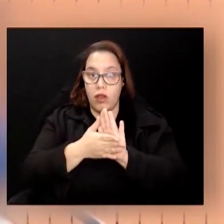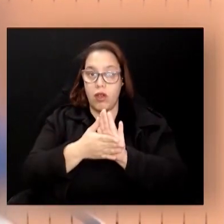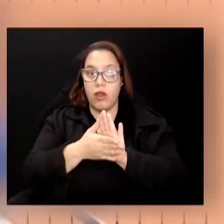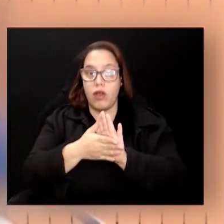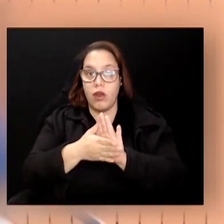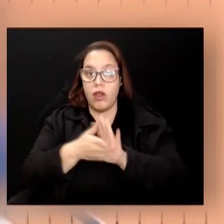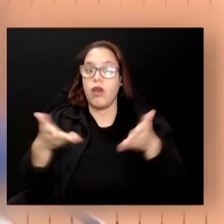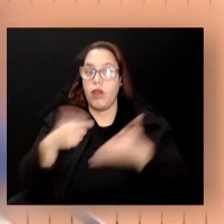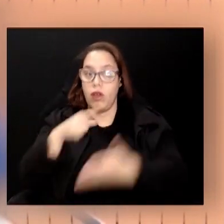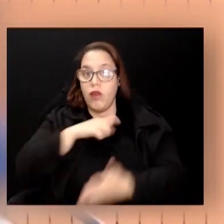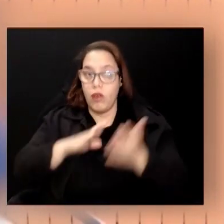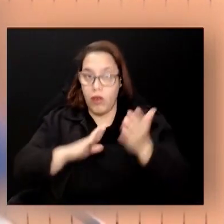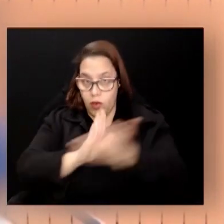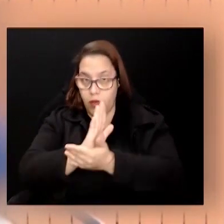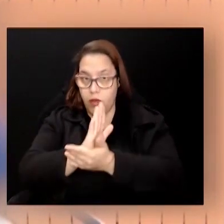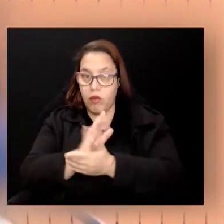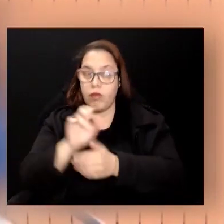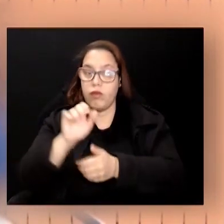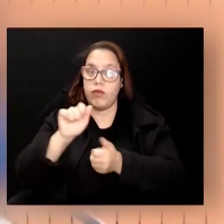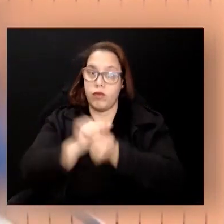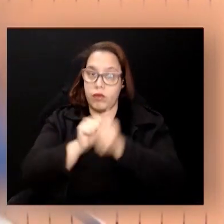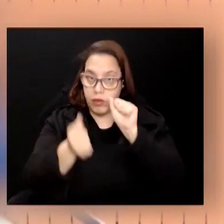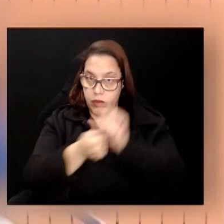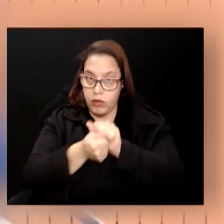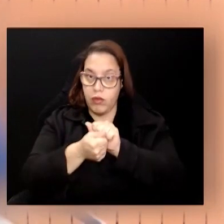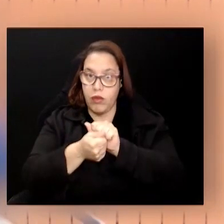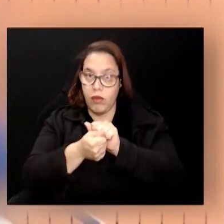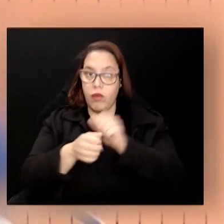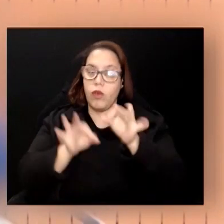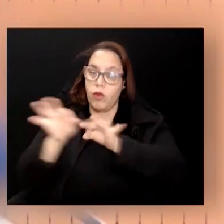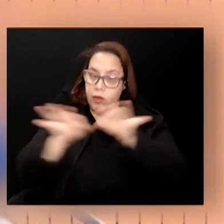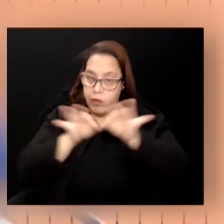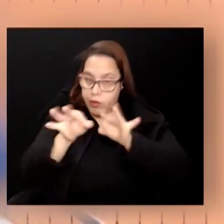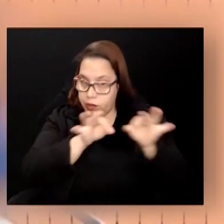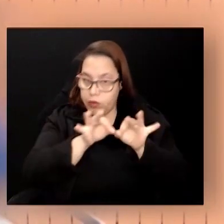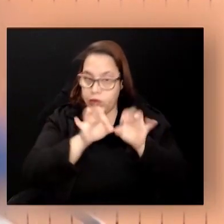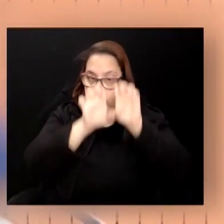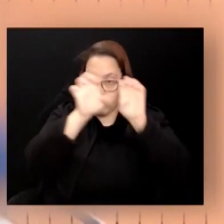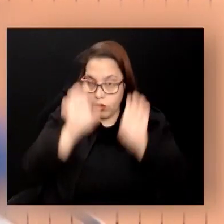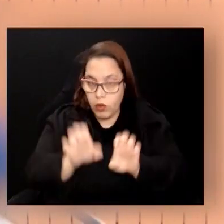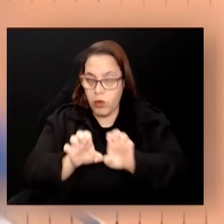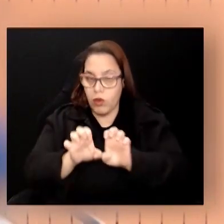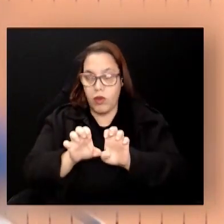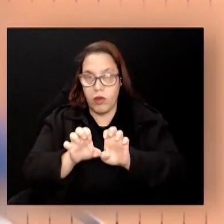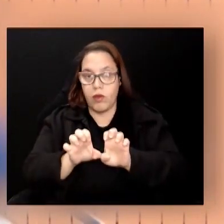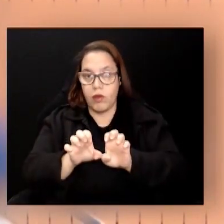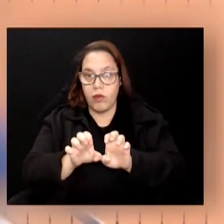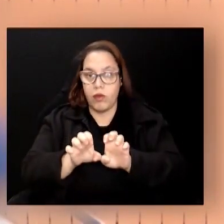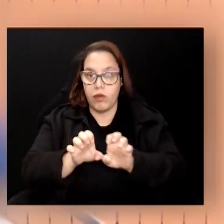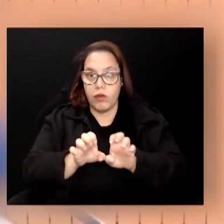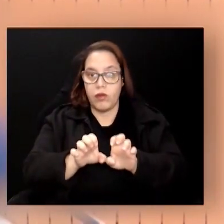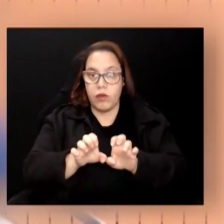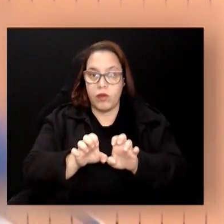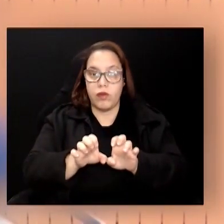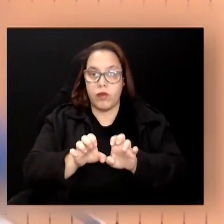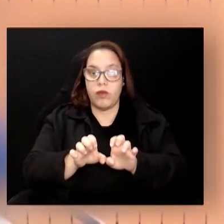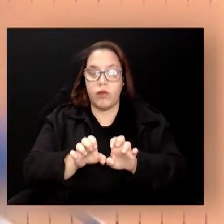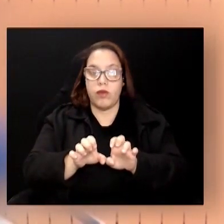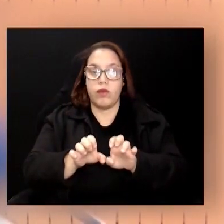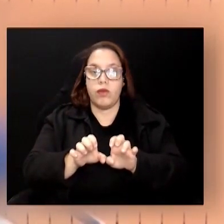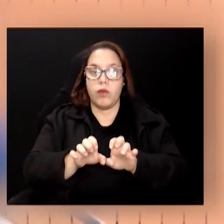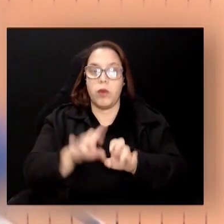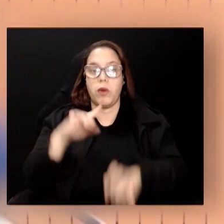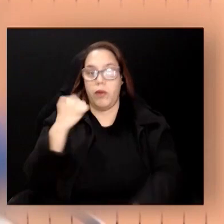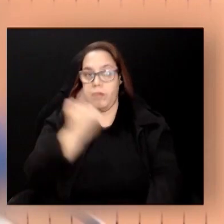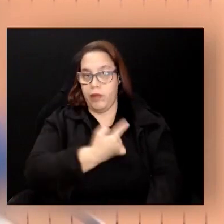aprovamos e regulamentamos e reorganizamos, eu acho que um grande... para nós, eu acho que da cidade de